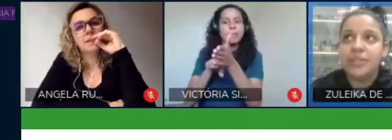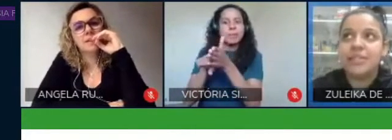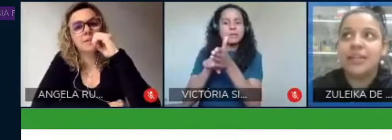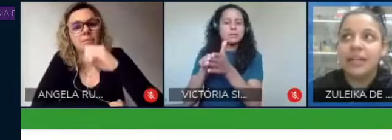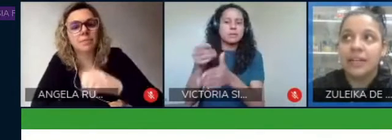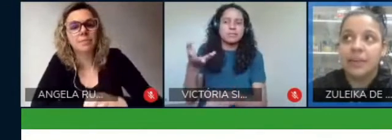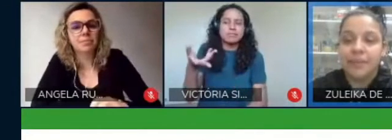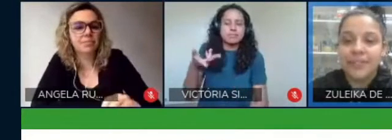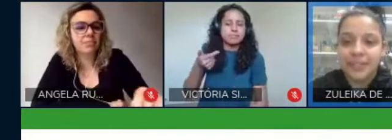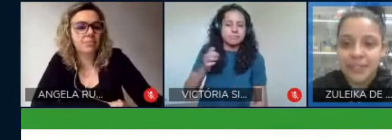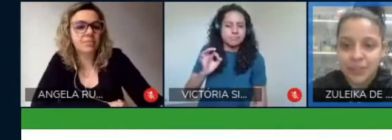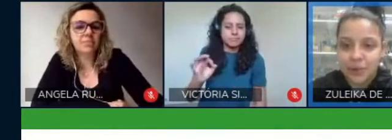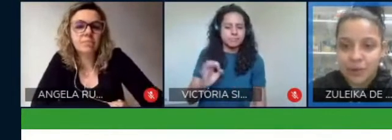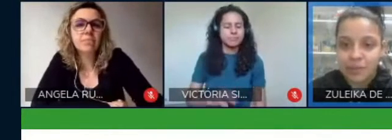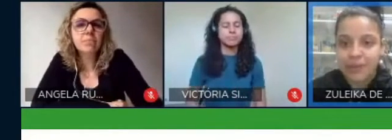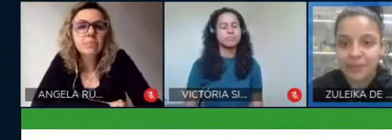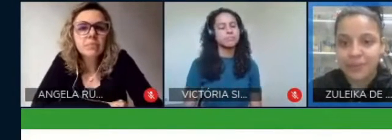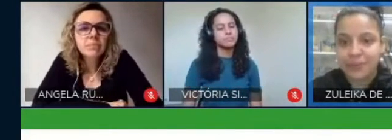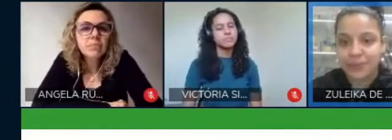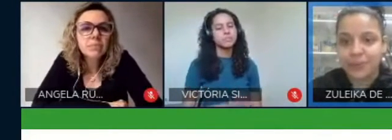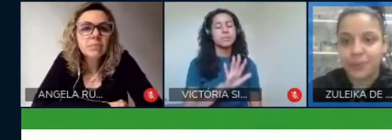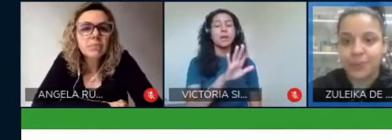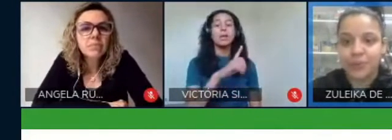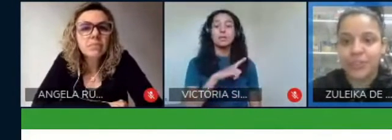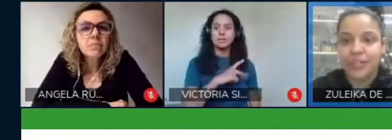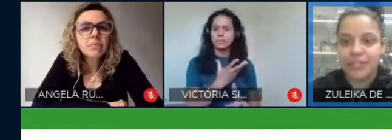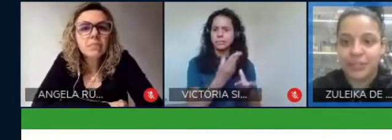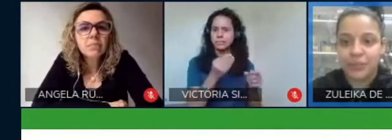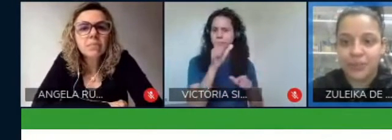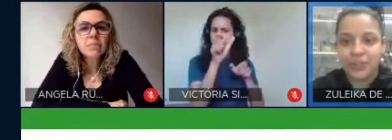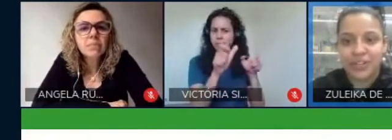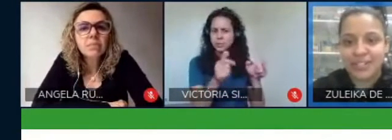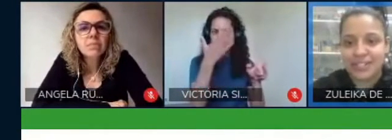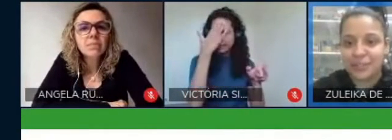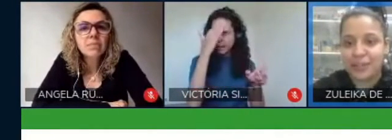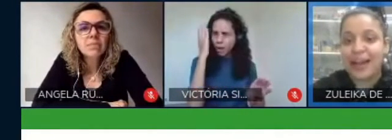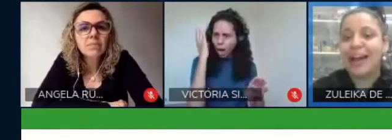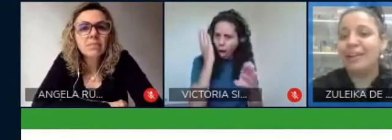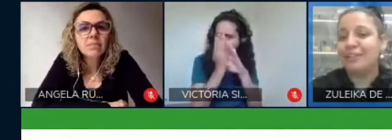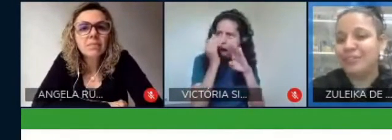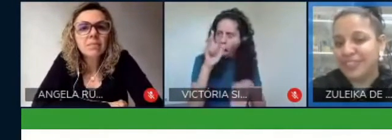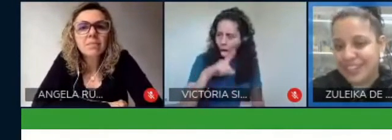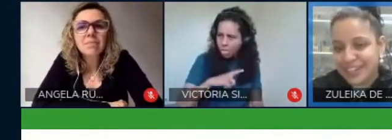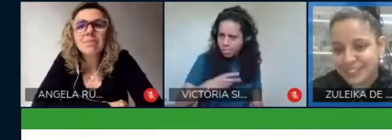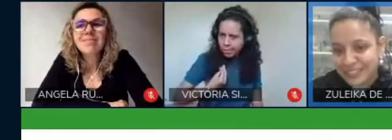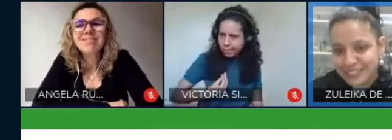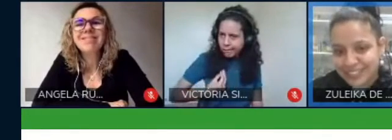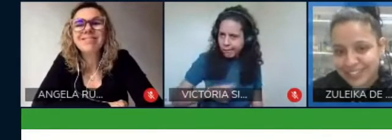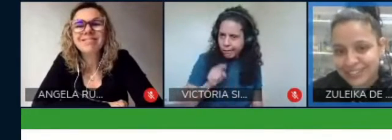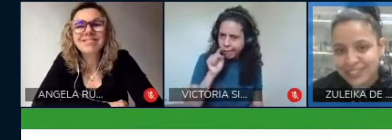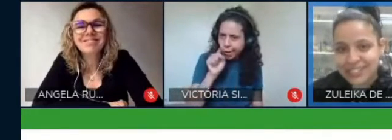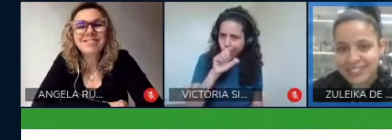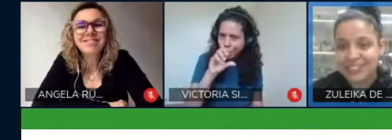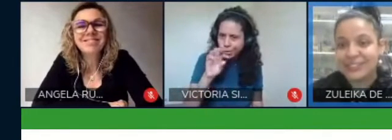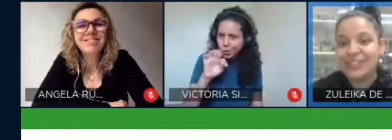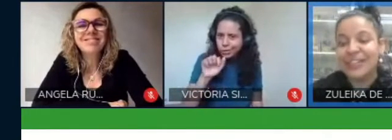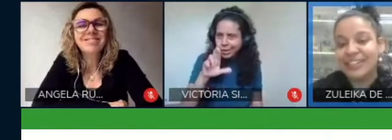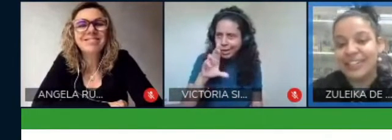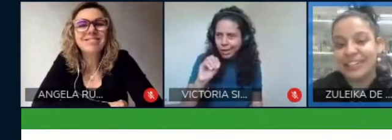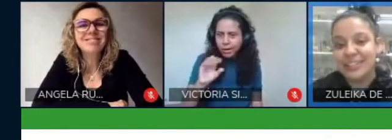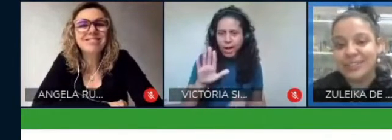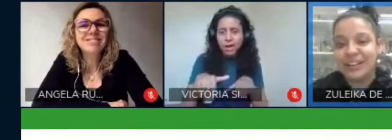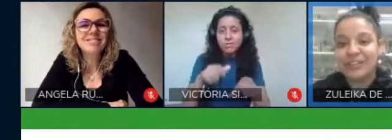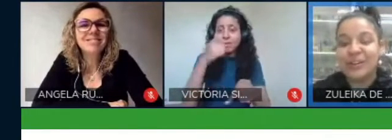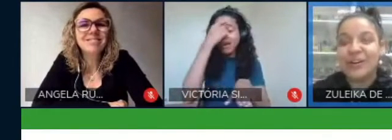Muitas pessoas, depois que descobrem o gerenciador, já estão lá no final da